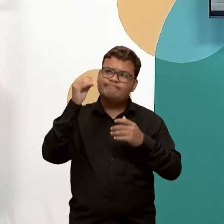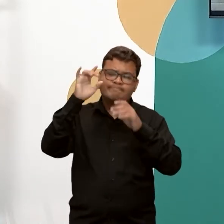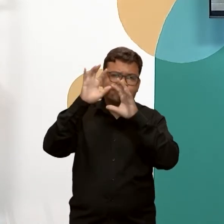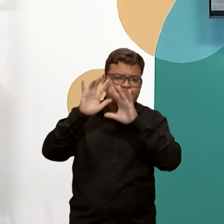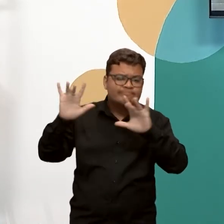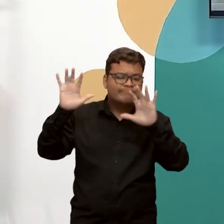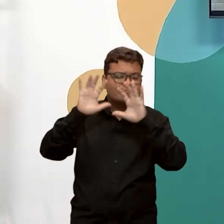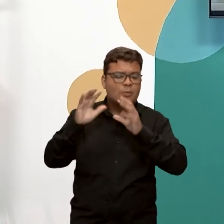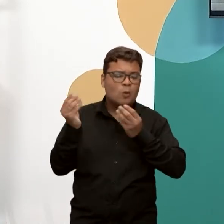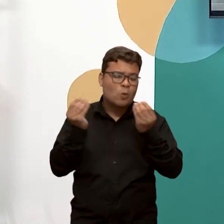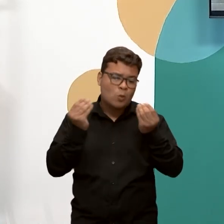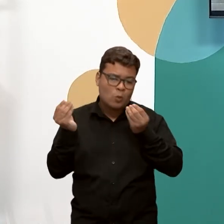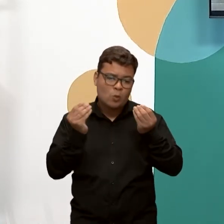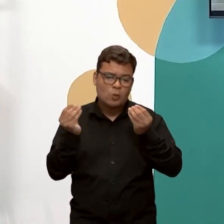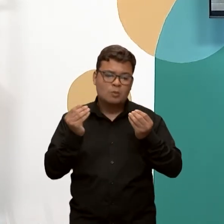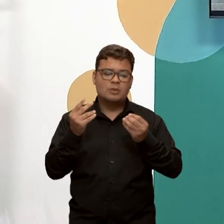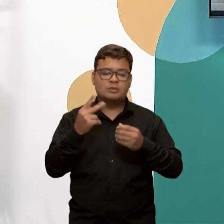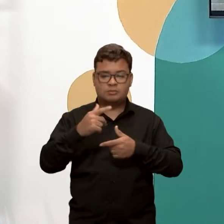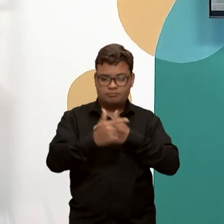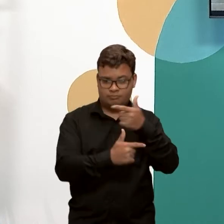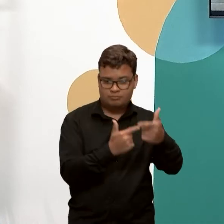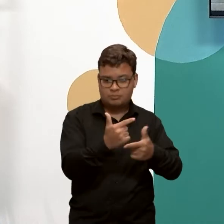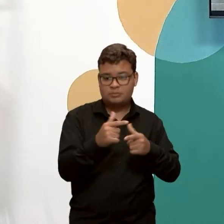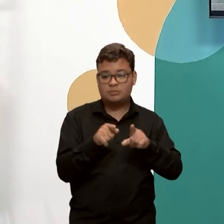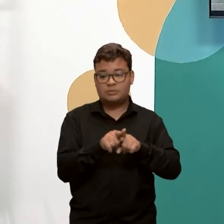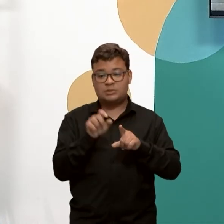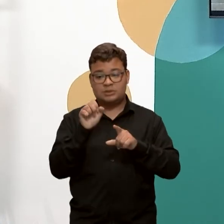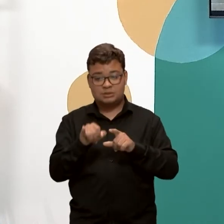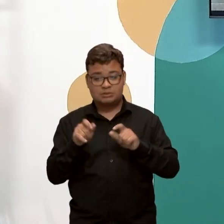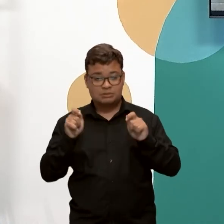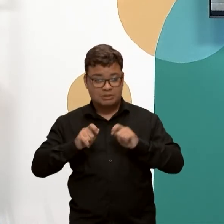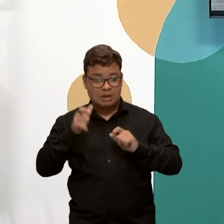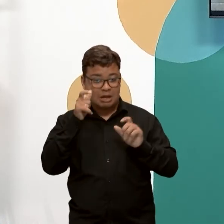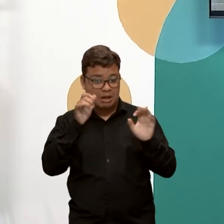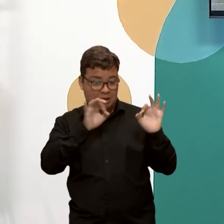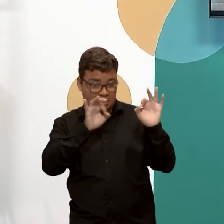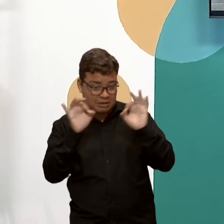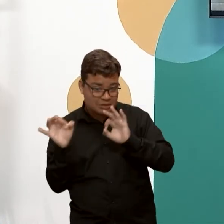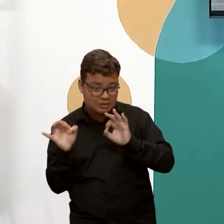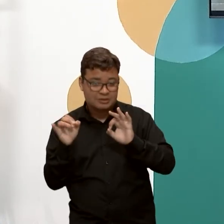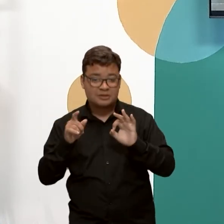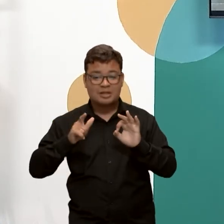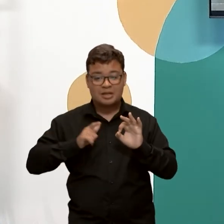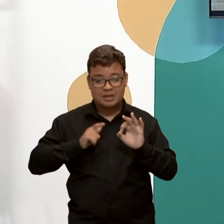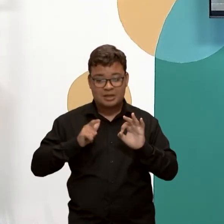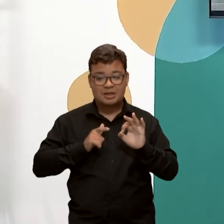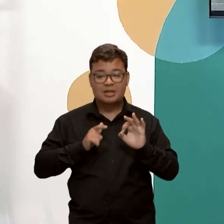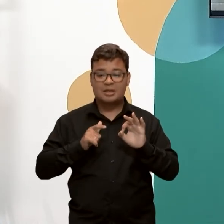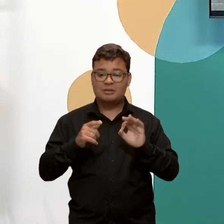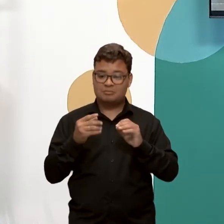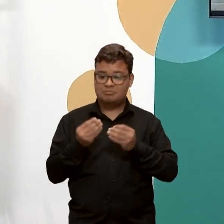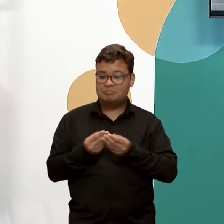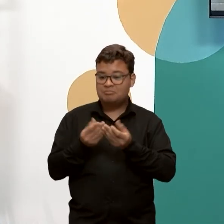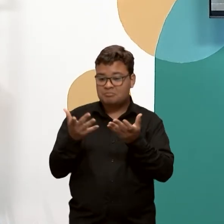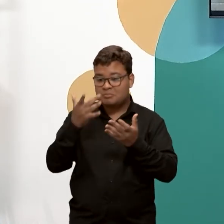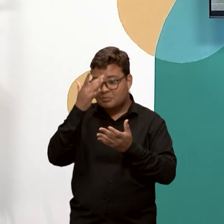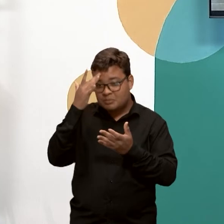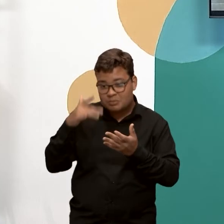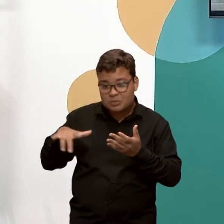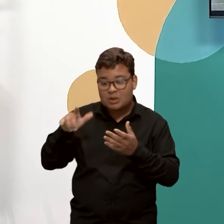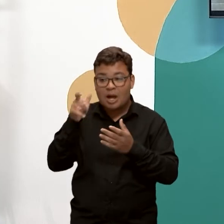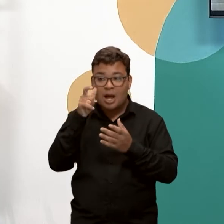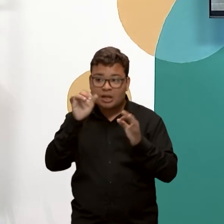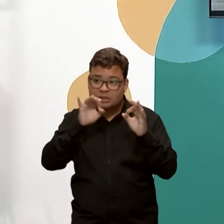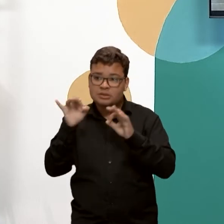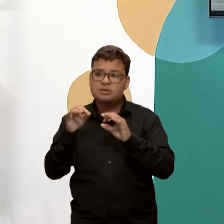pouquinho como é que foi essa obra e também, se a gente puder assistir, né? Se você tiver aí disponibilizado para que as pessoas possam assistir, pode divulgar